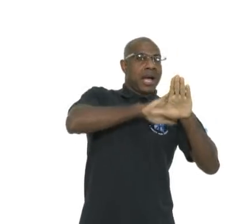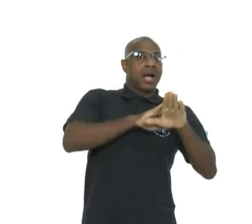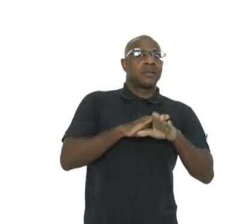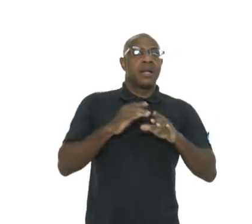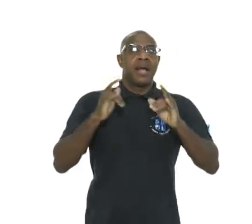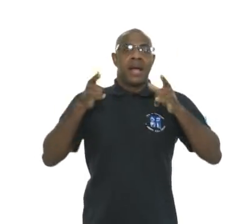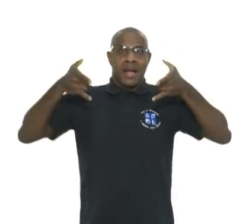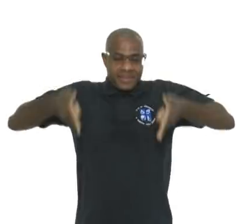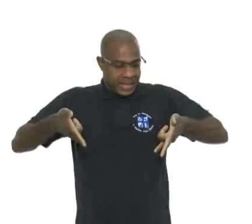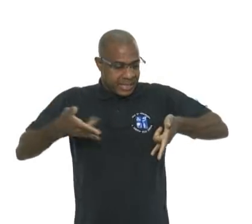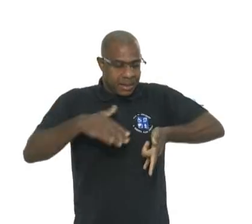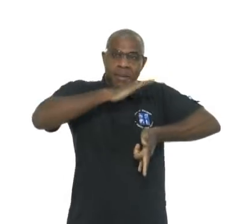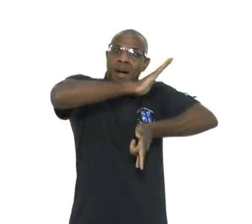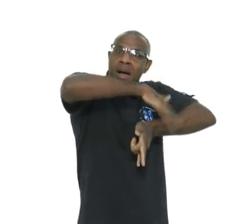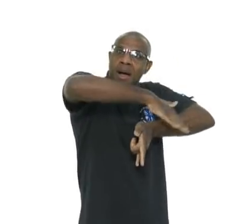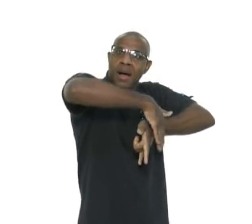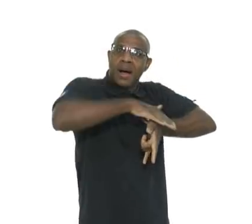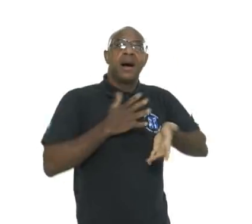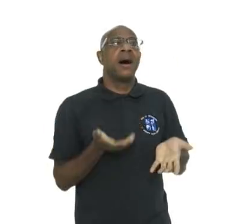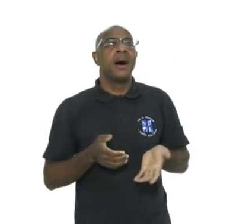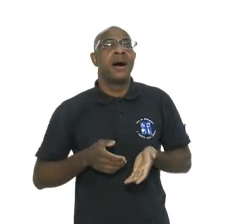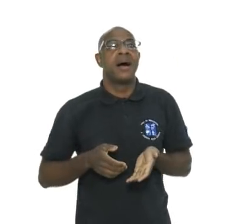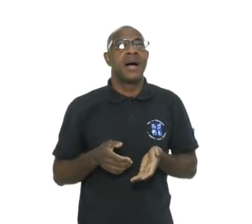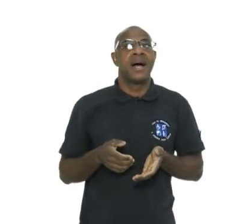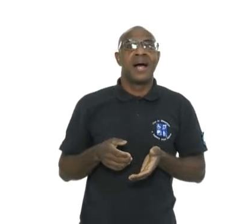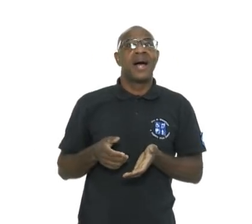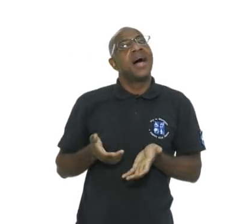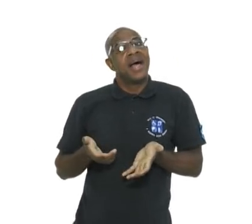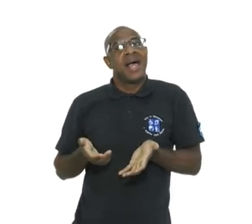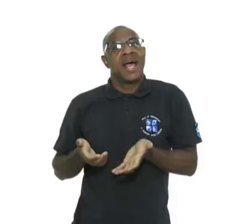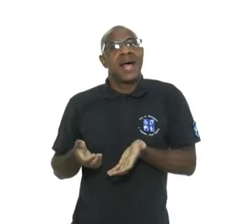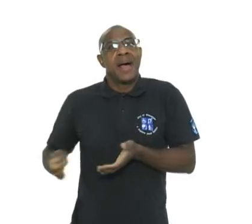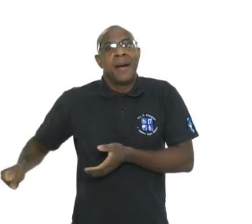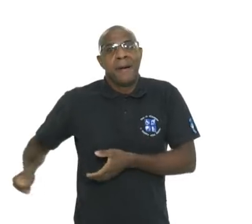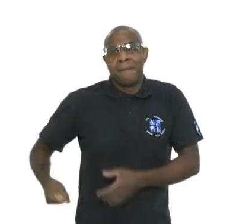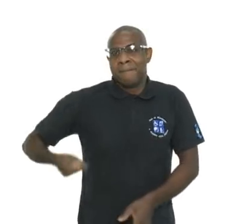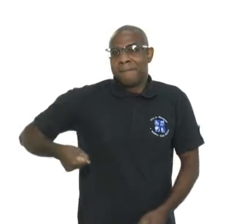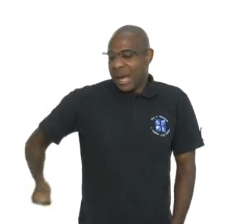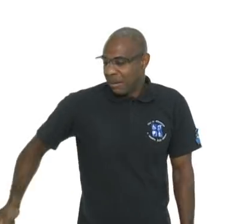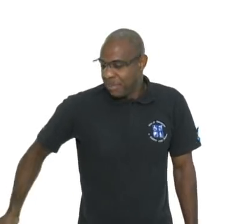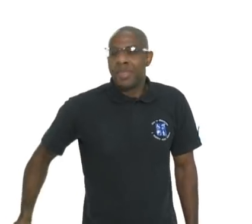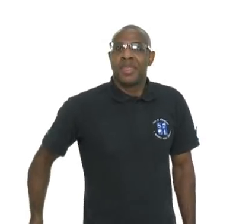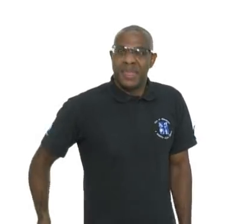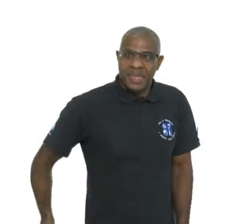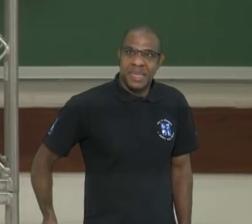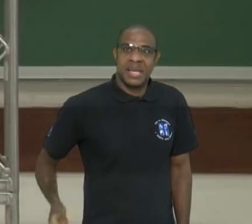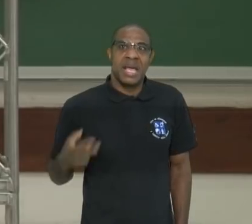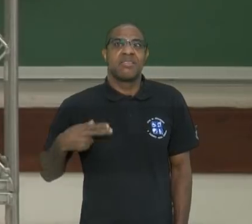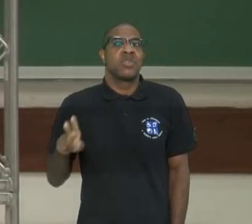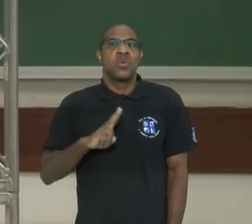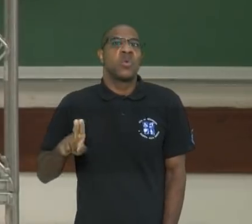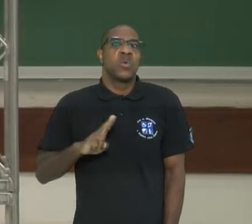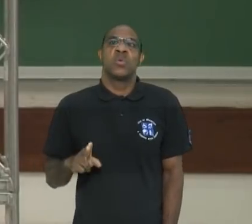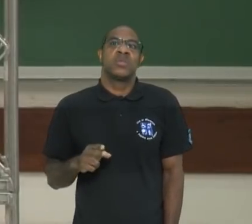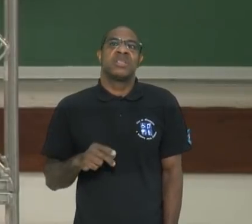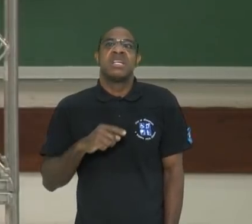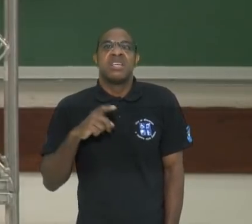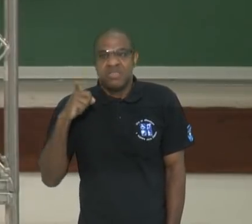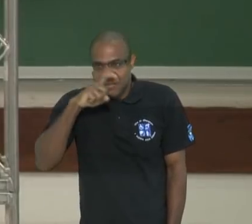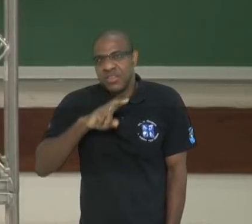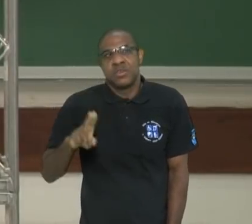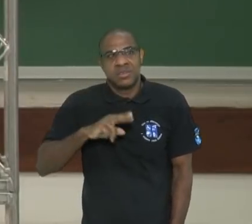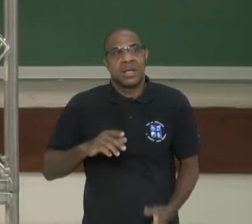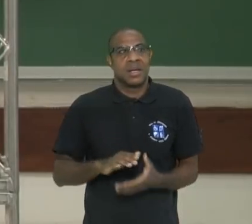cama, naquelas malas que a gente guarda e não usa quase nunca. Então, o que a gente tem que tomar cuidado? Manter a nossa casa